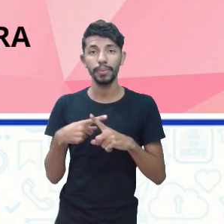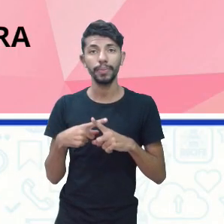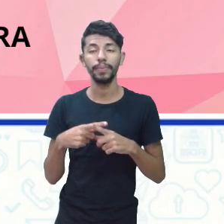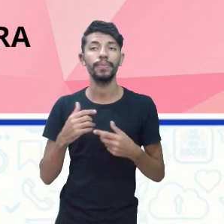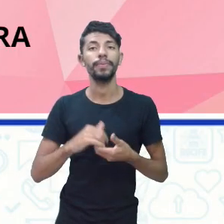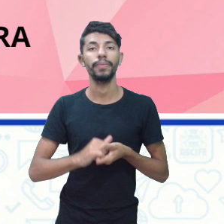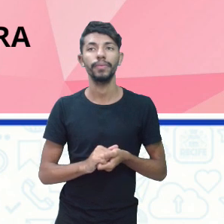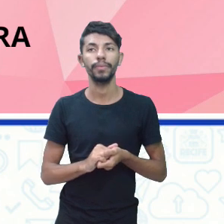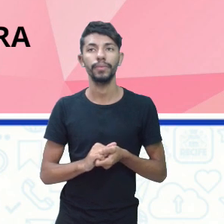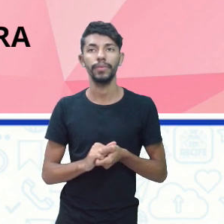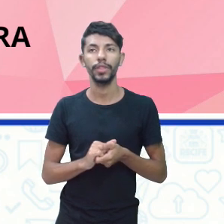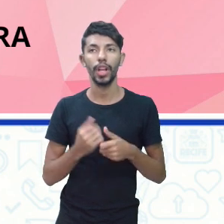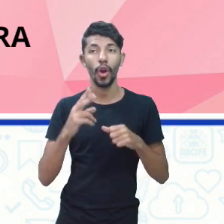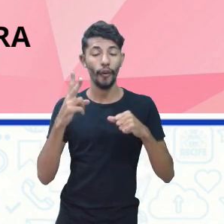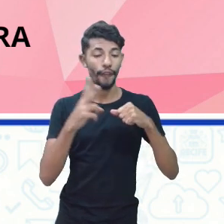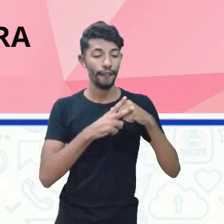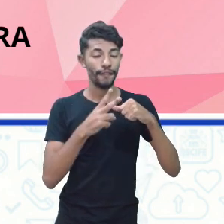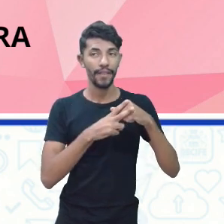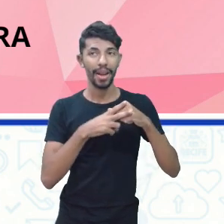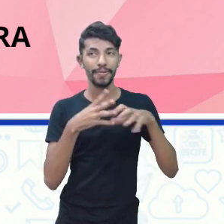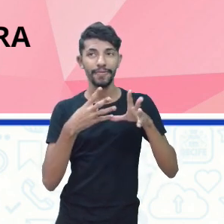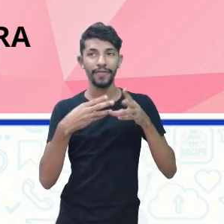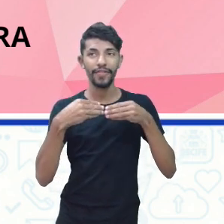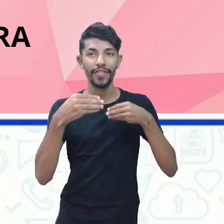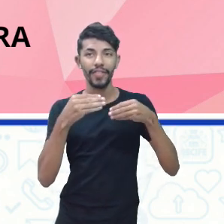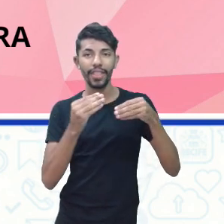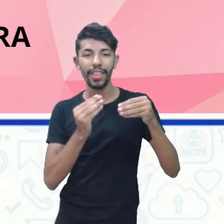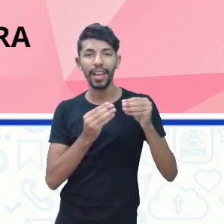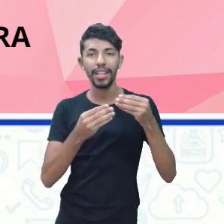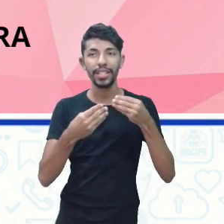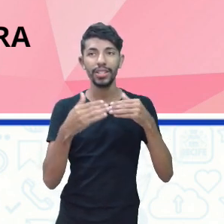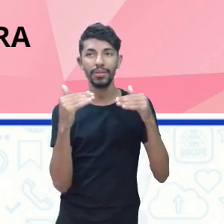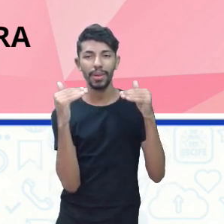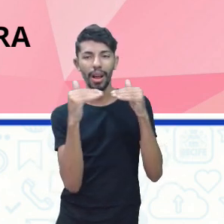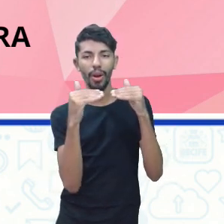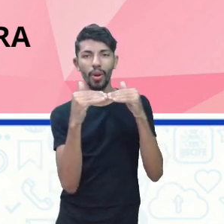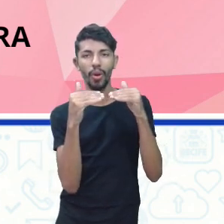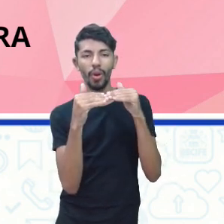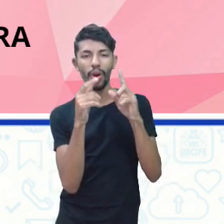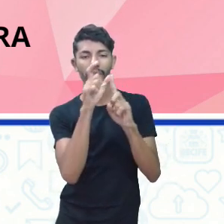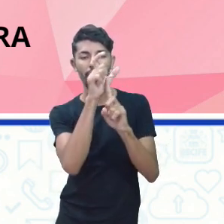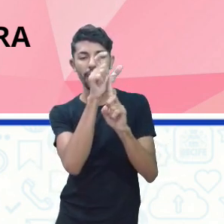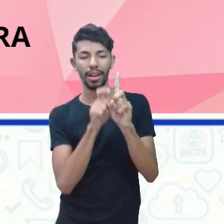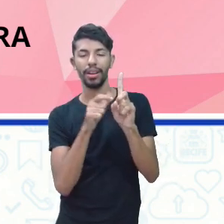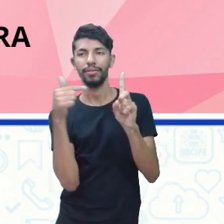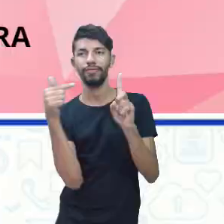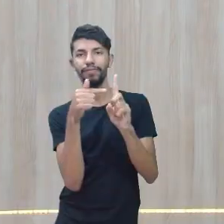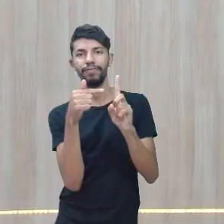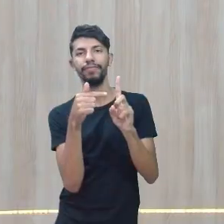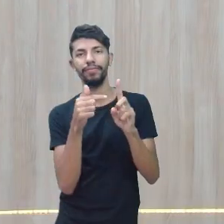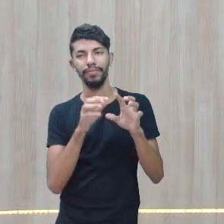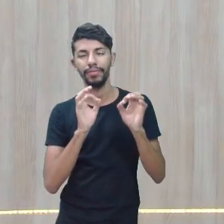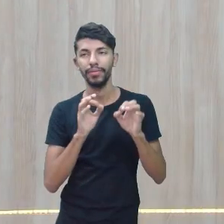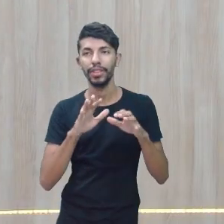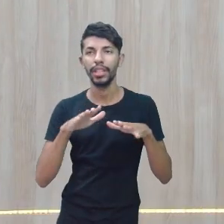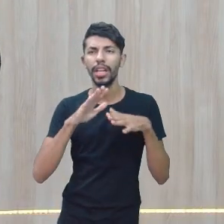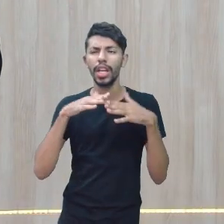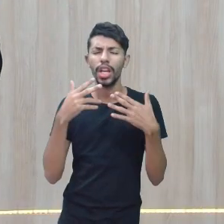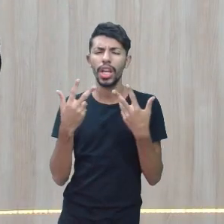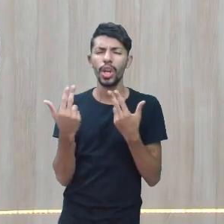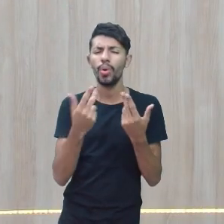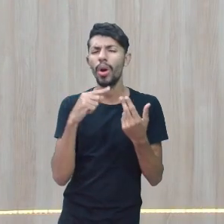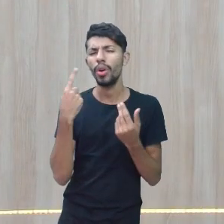verbo se flexiona para concordar com o sujeito, como temos visto em